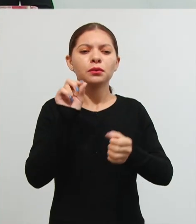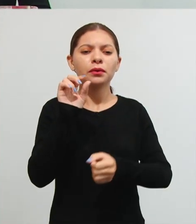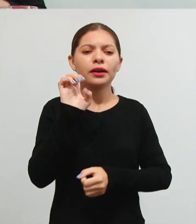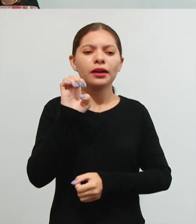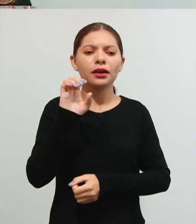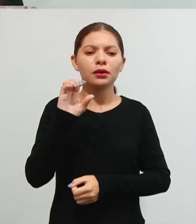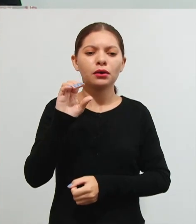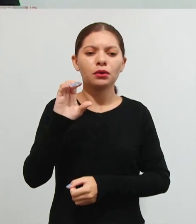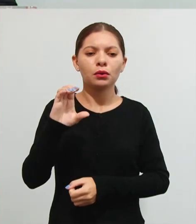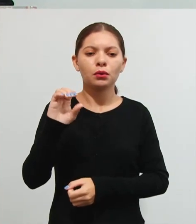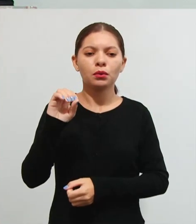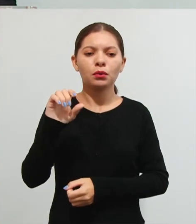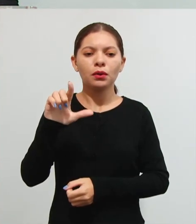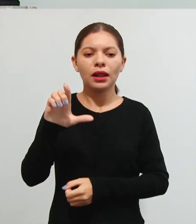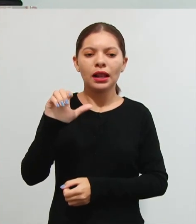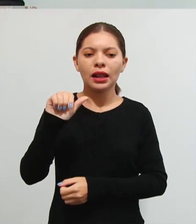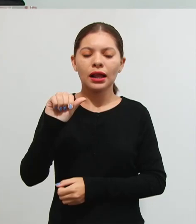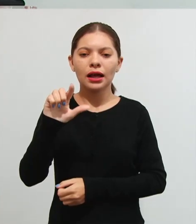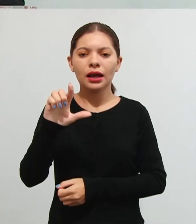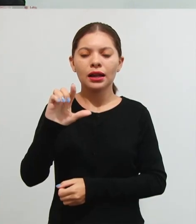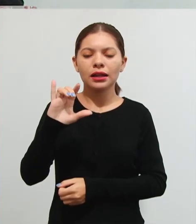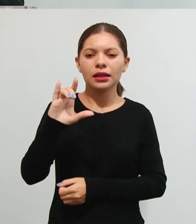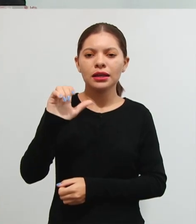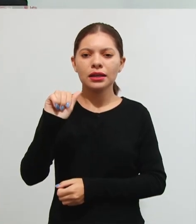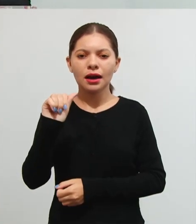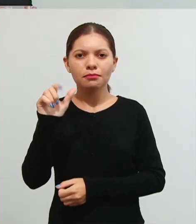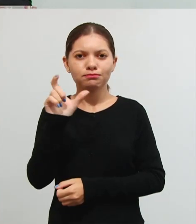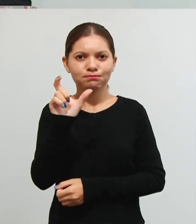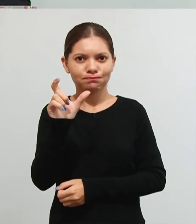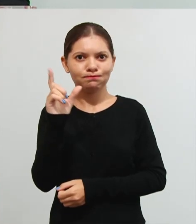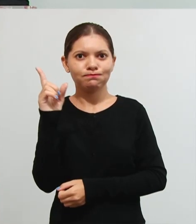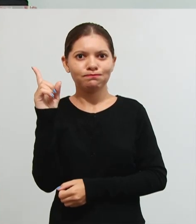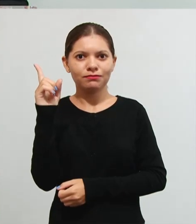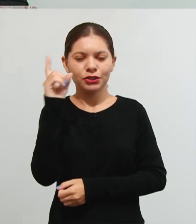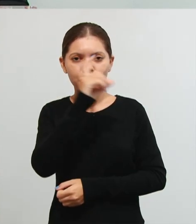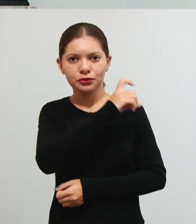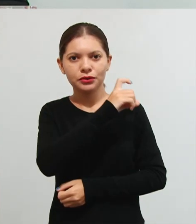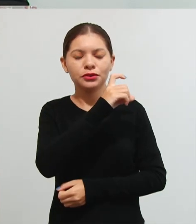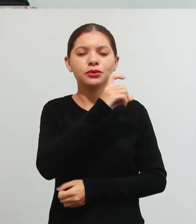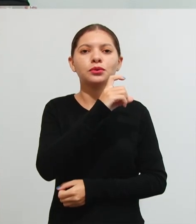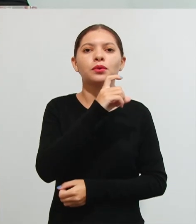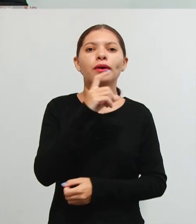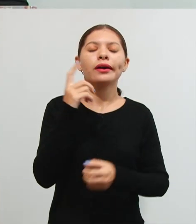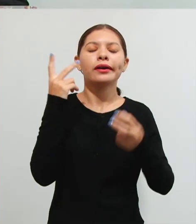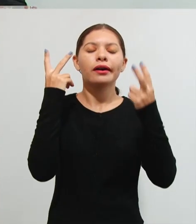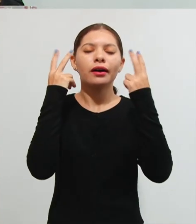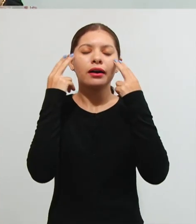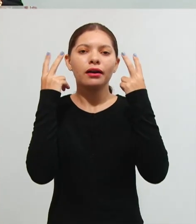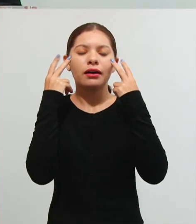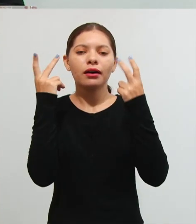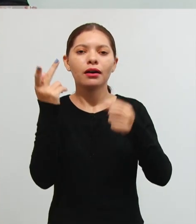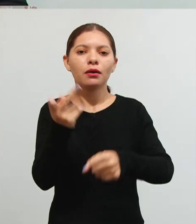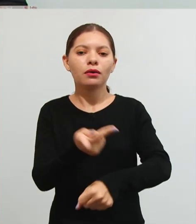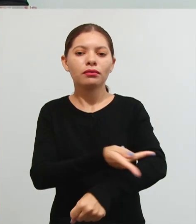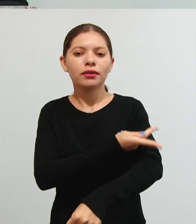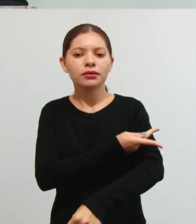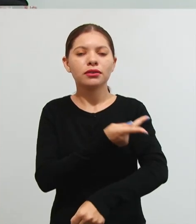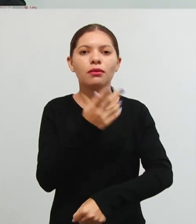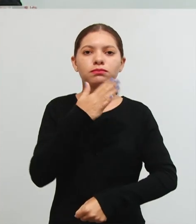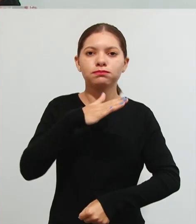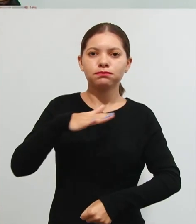ecolalia, né? Uma palavra difícil de falar. Ecolalia é geralmente quando uma criança está assistindo o desenho